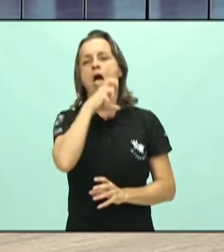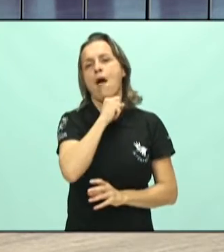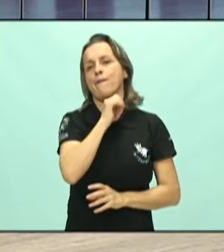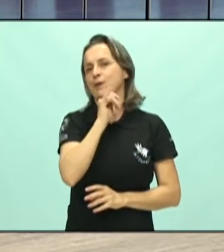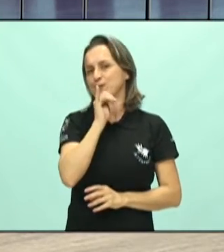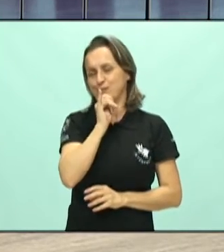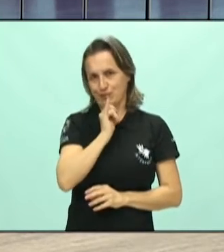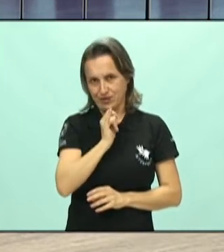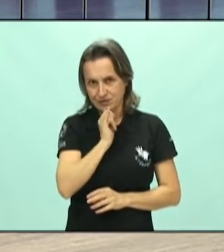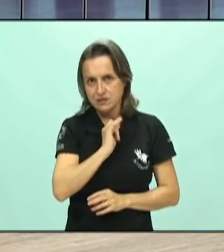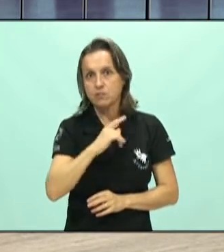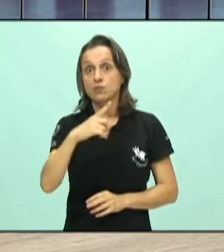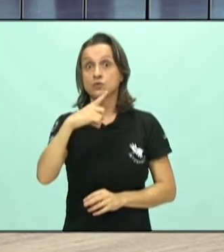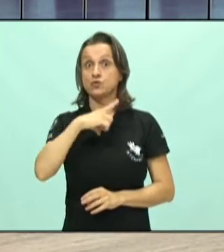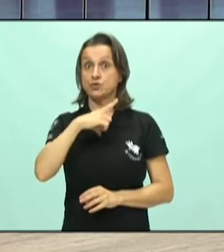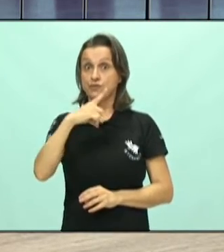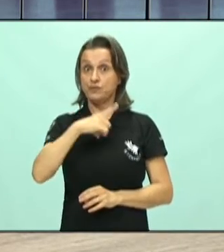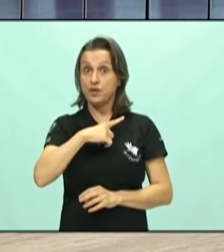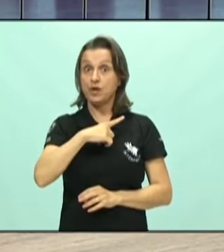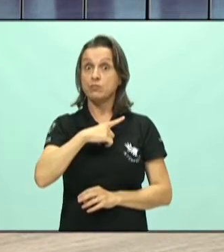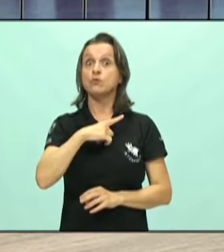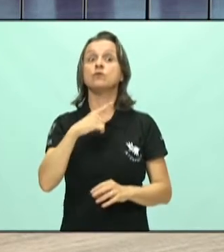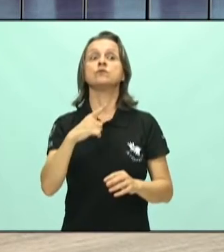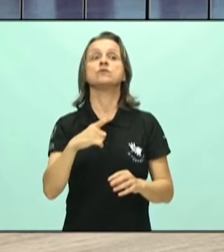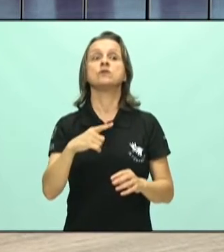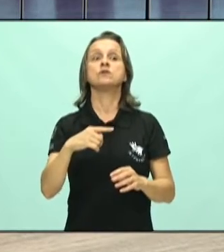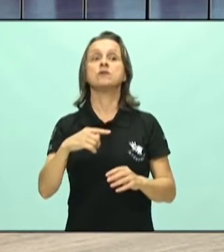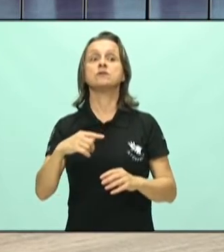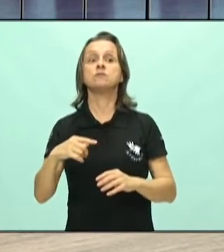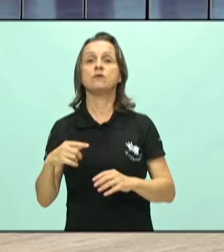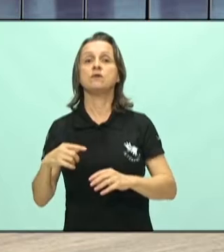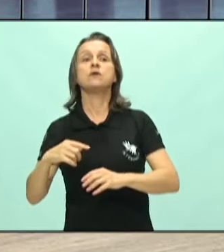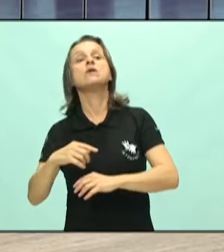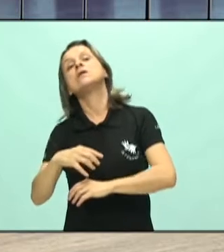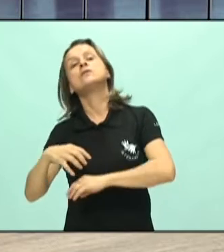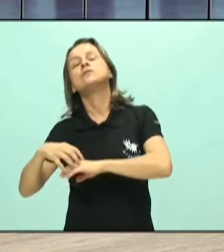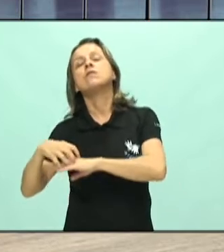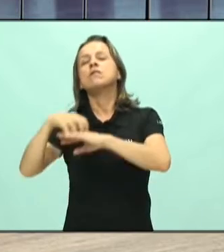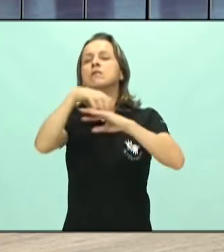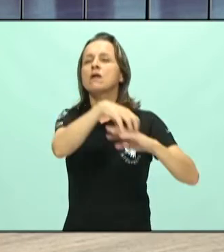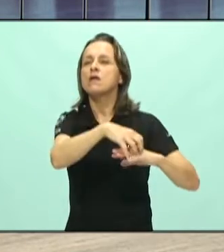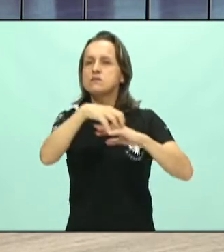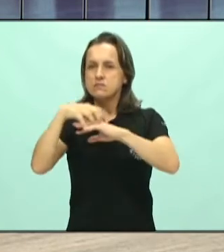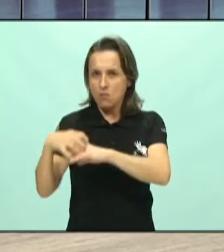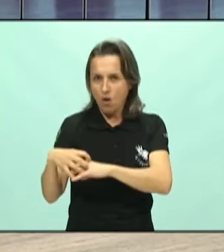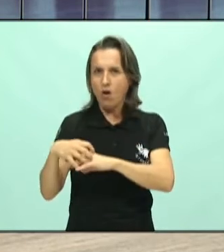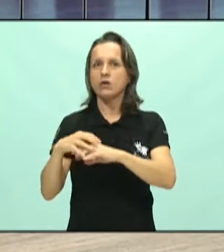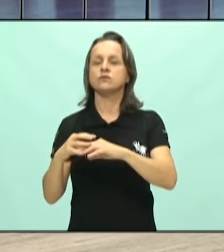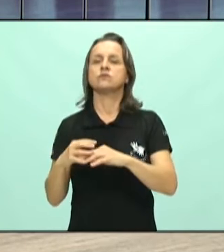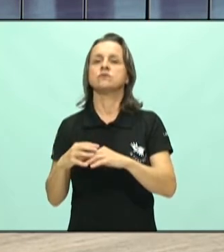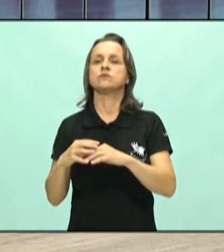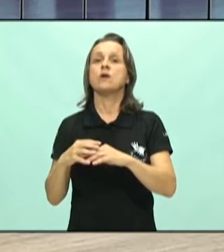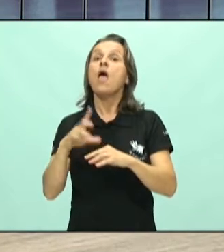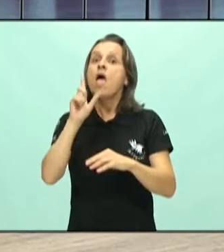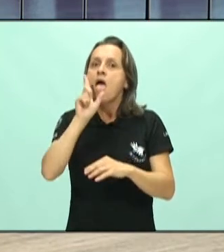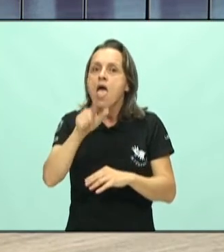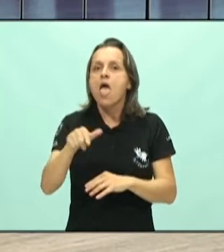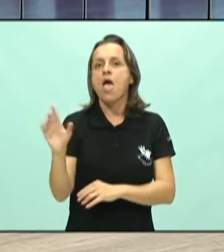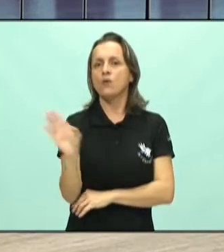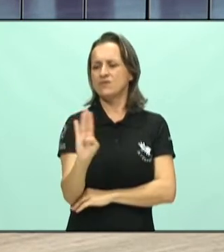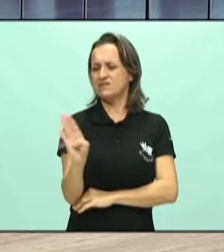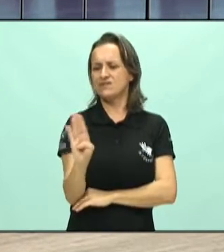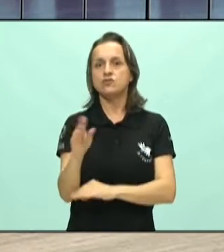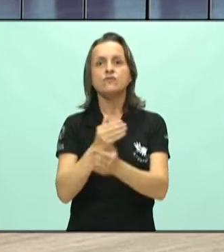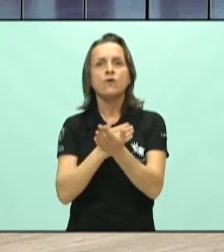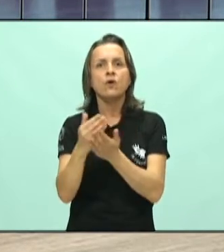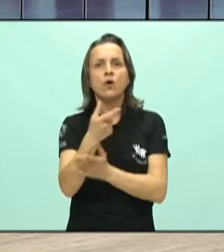nós tivemos a questão do transporte rodoviário, é o Procarga. É um incentivo que tem desde 2006, tá? Que ele faz